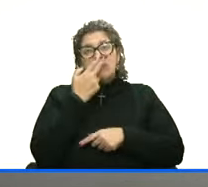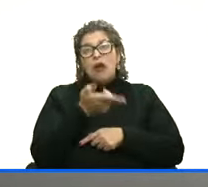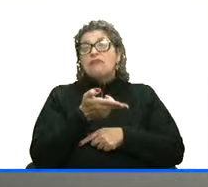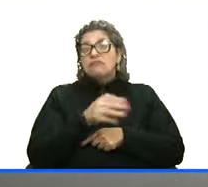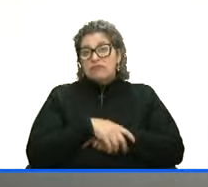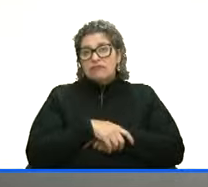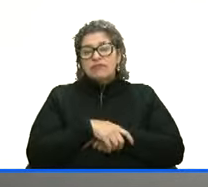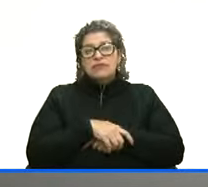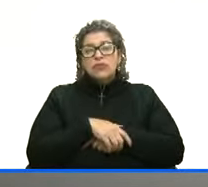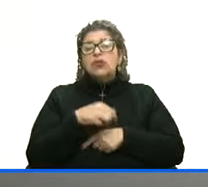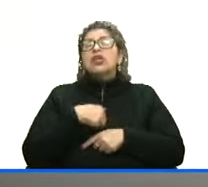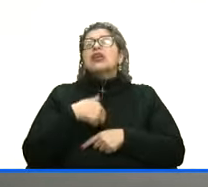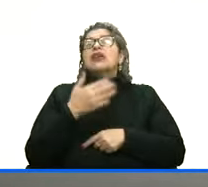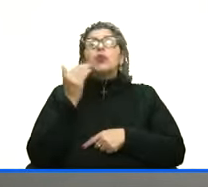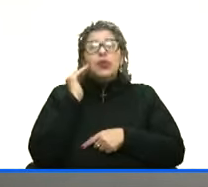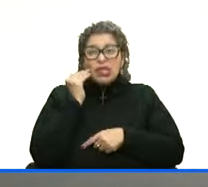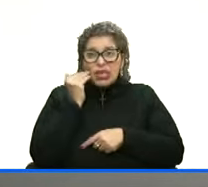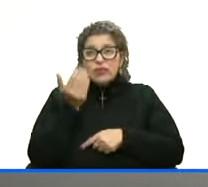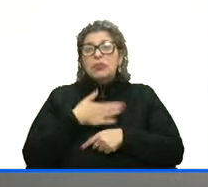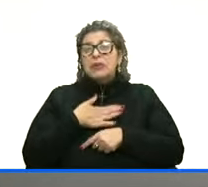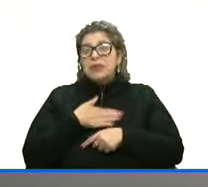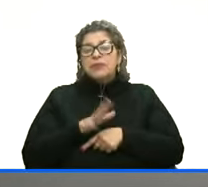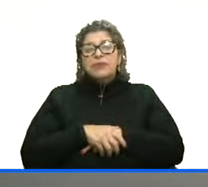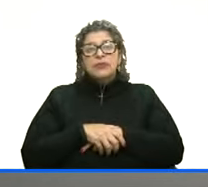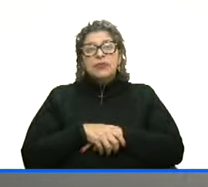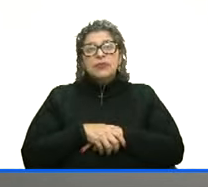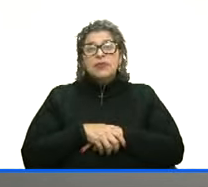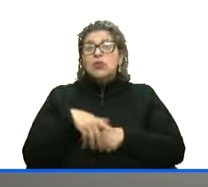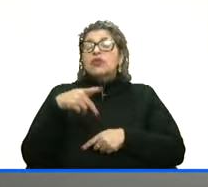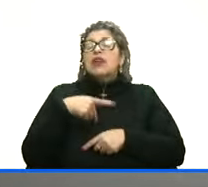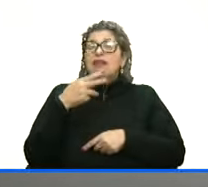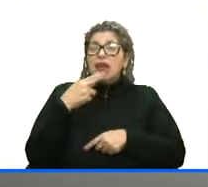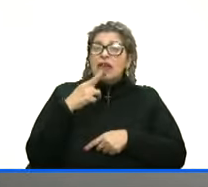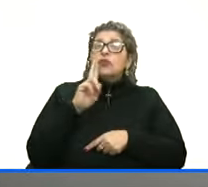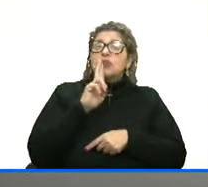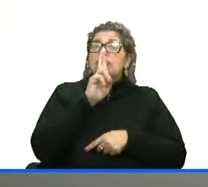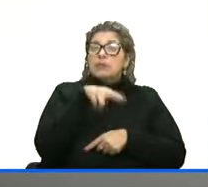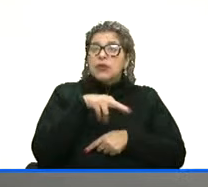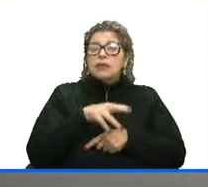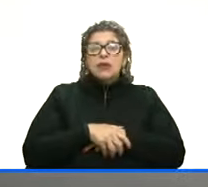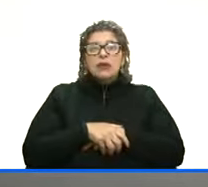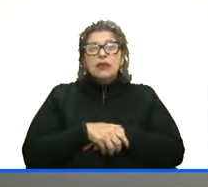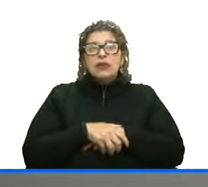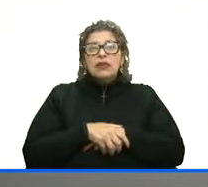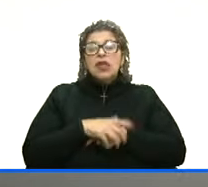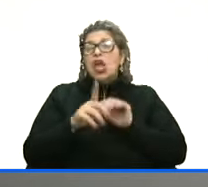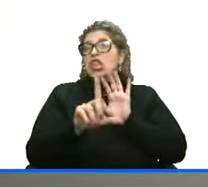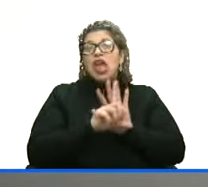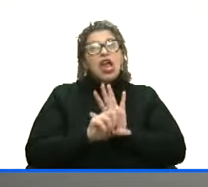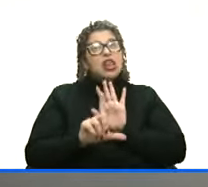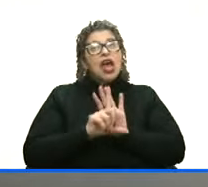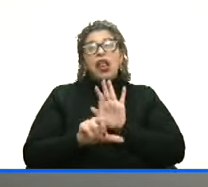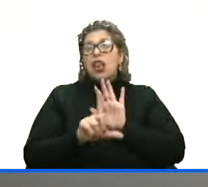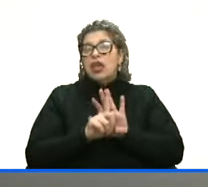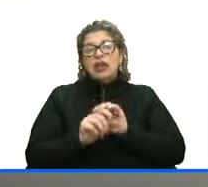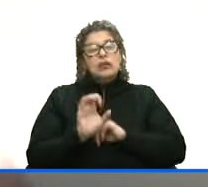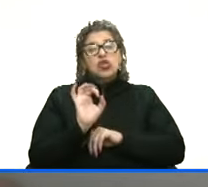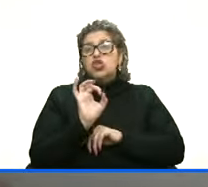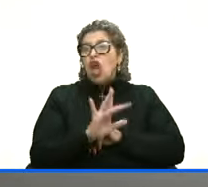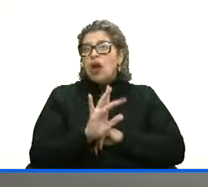isso traz para mim? Traz para mim que o que tu está me trazendo é que tu está me dizendo que isso tem legalidade